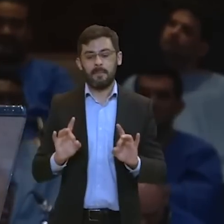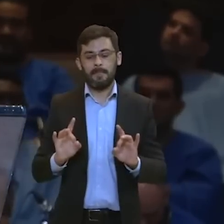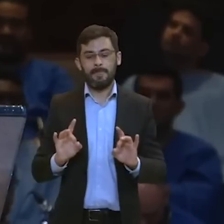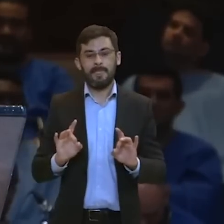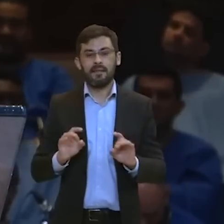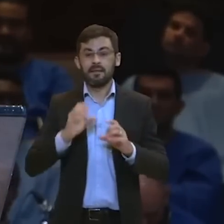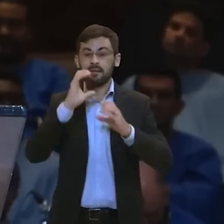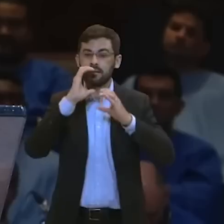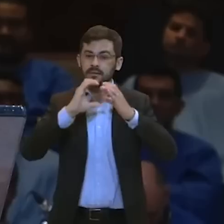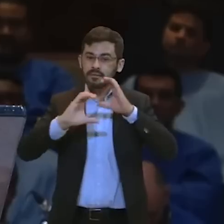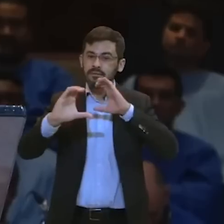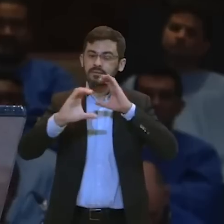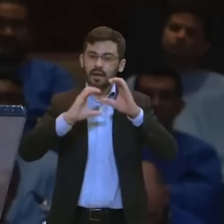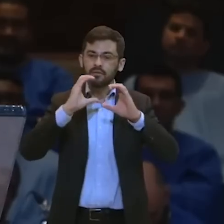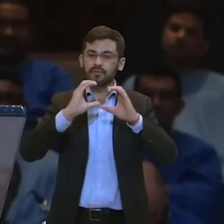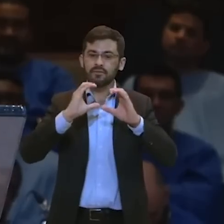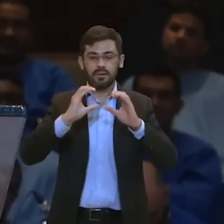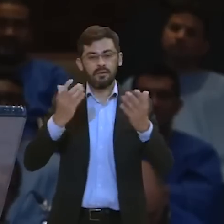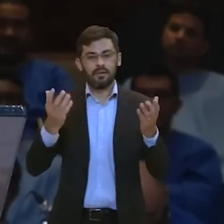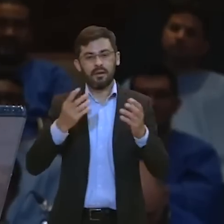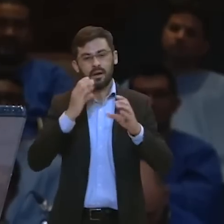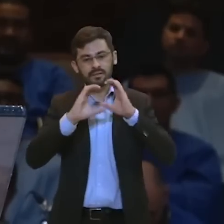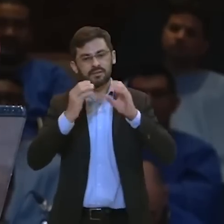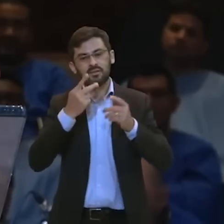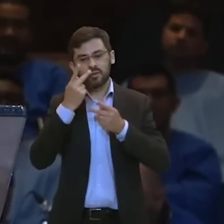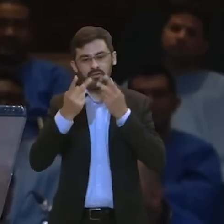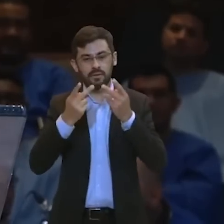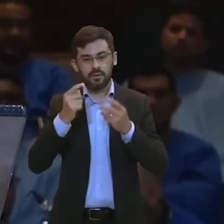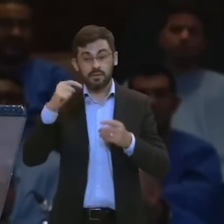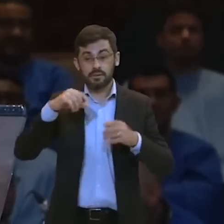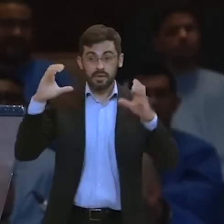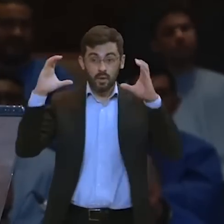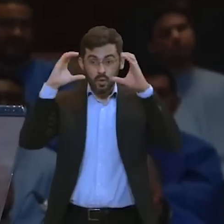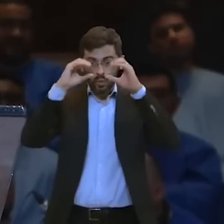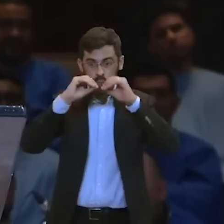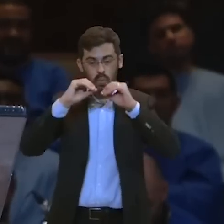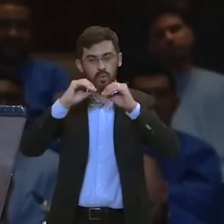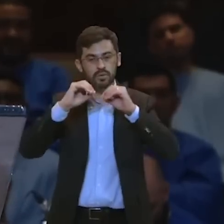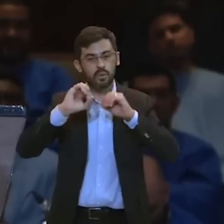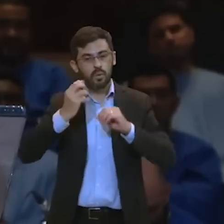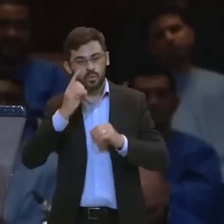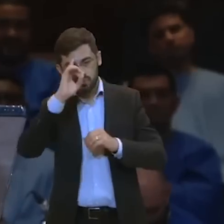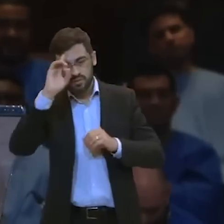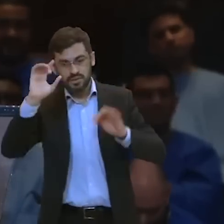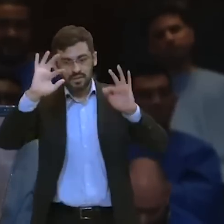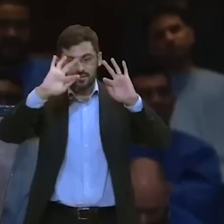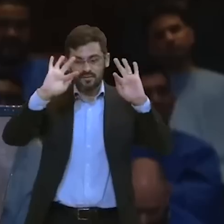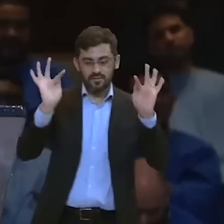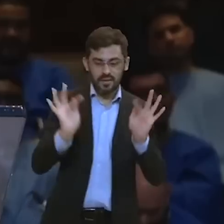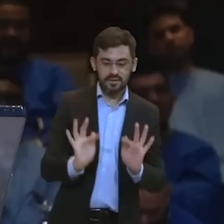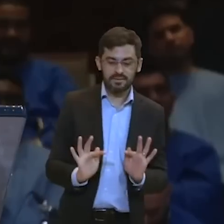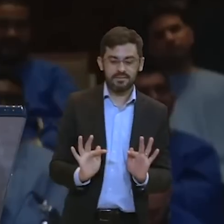Ele cantava aquela canção que diz assim: nesta noite feliz, ou neste dia feliz,